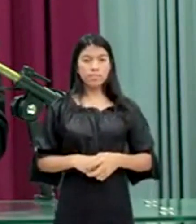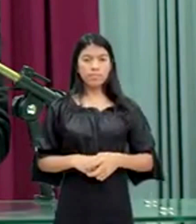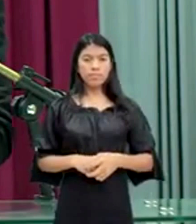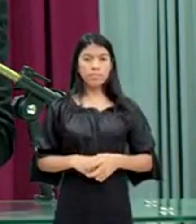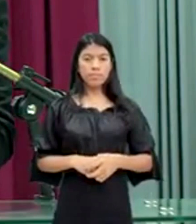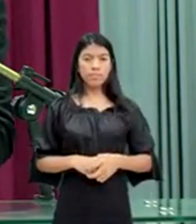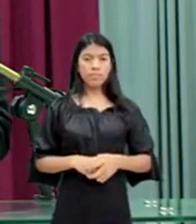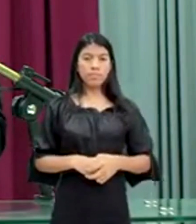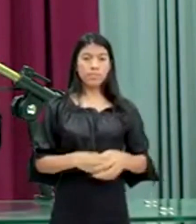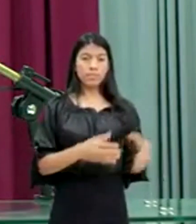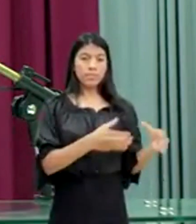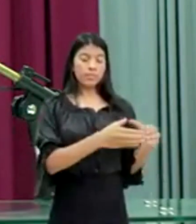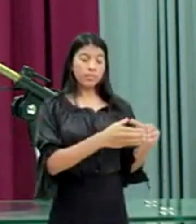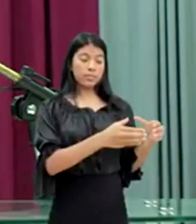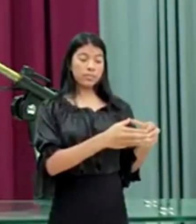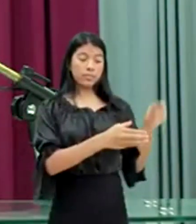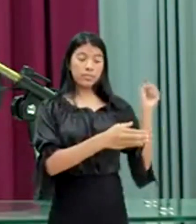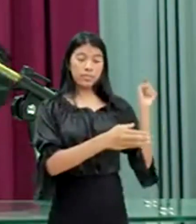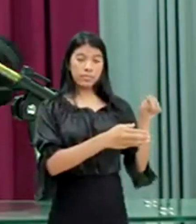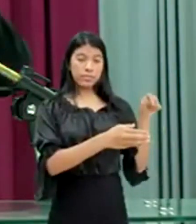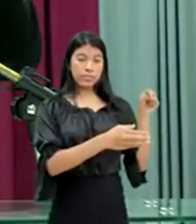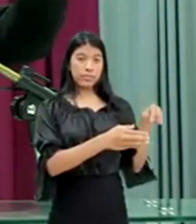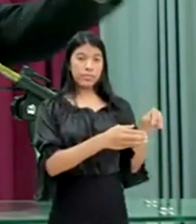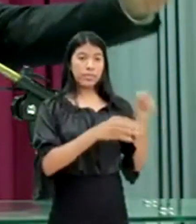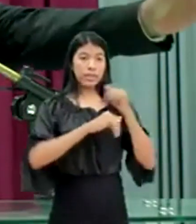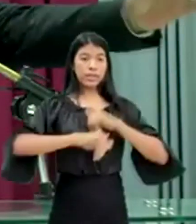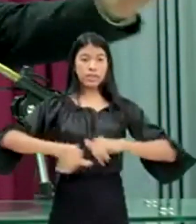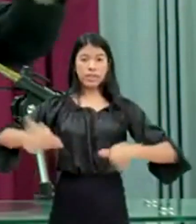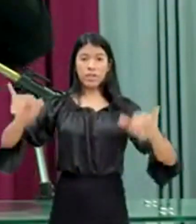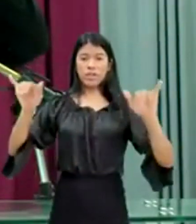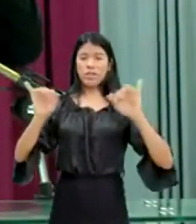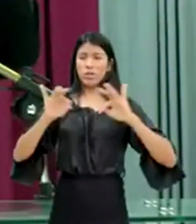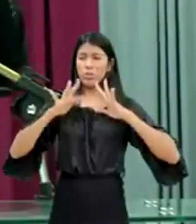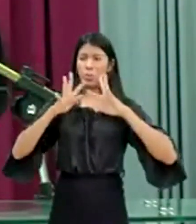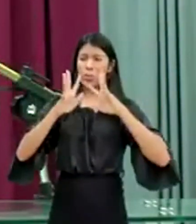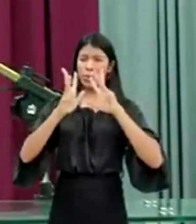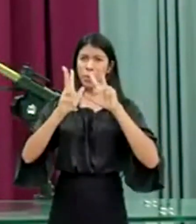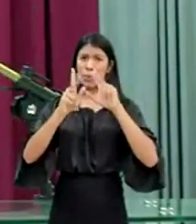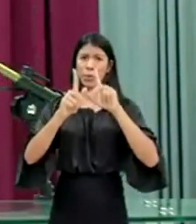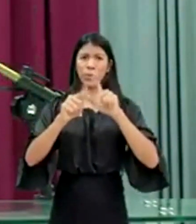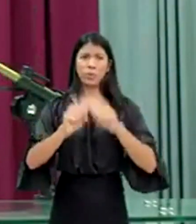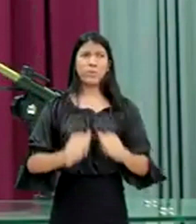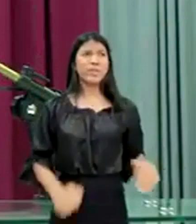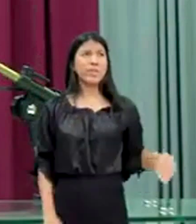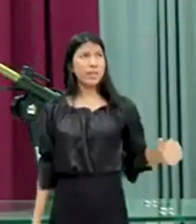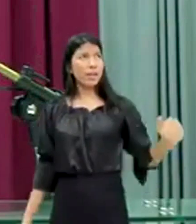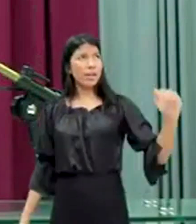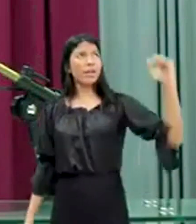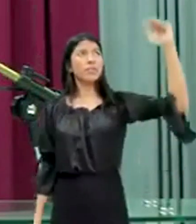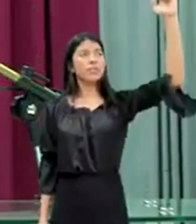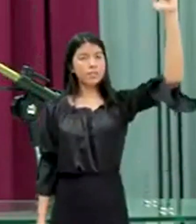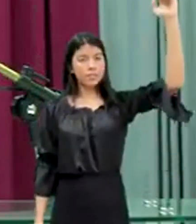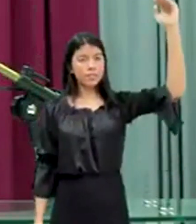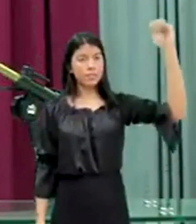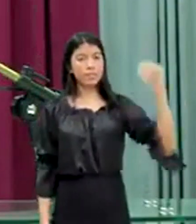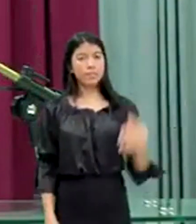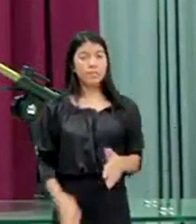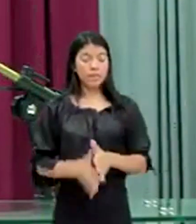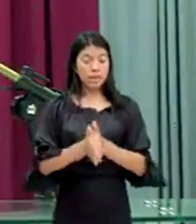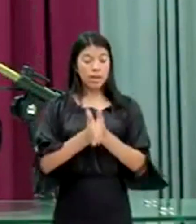Os 10 espias disseram: olha, lá todo mundo é gigante, lá todo mundo tem um tamanho enorme. A